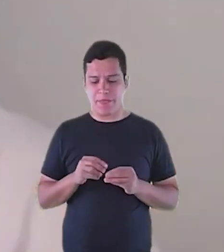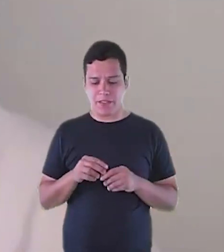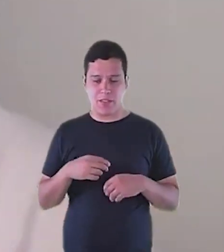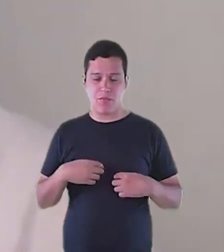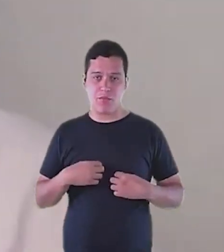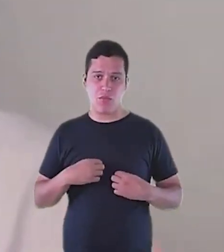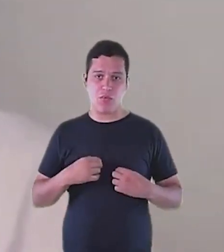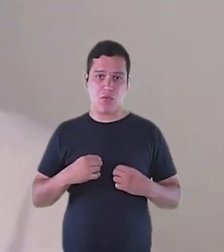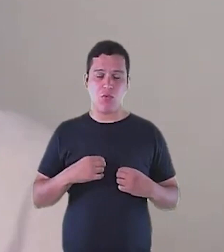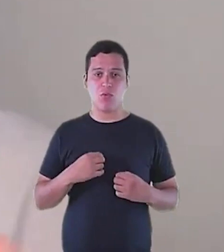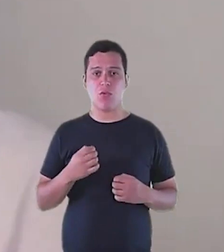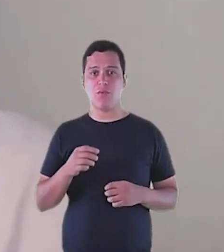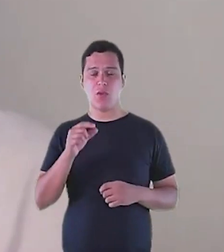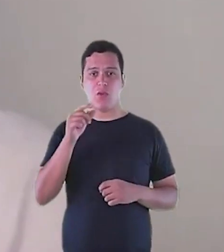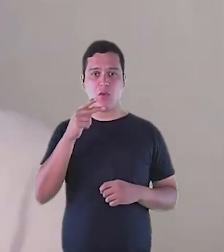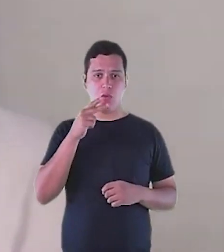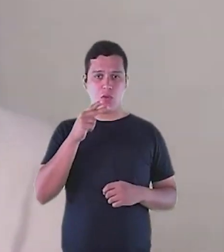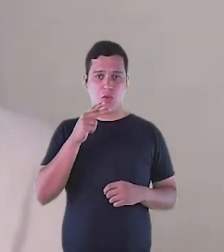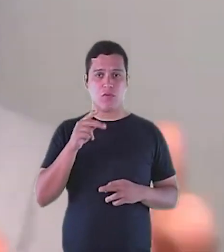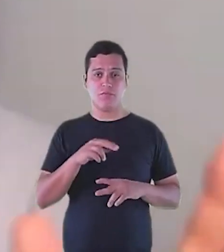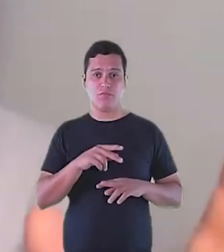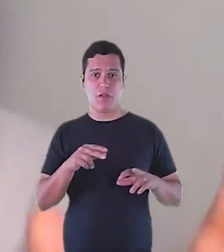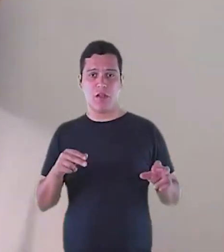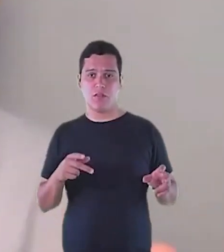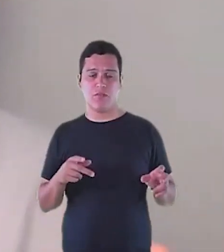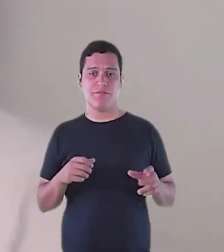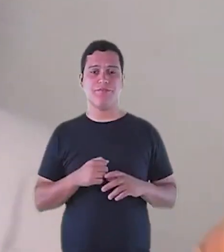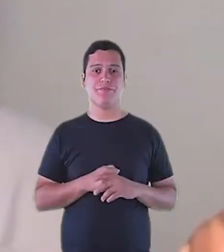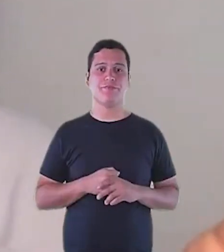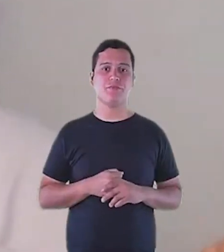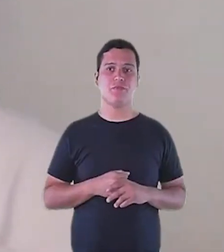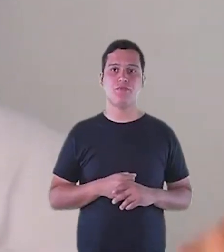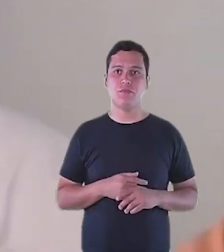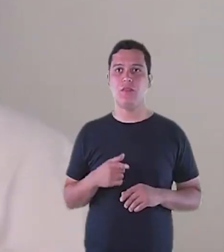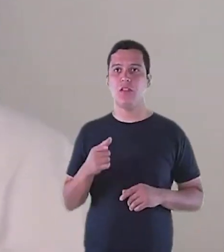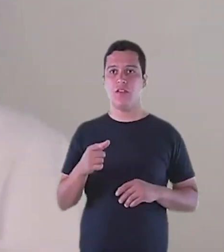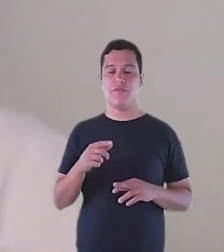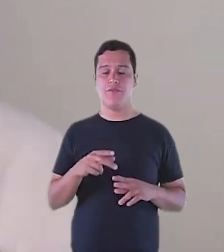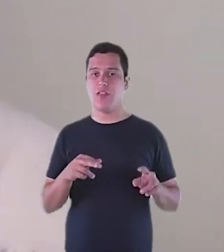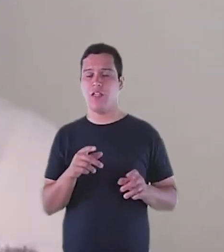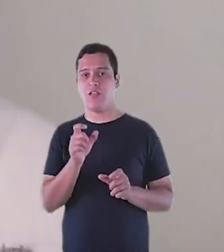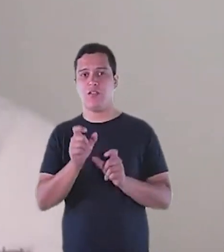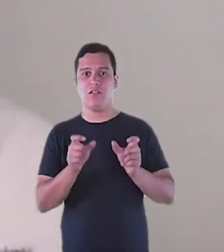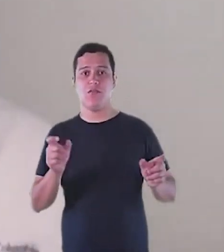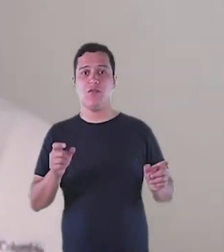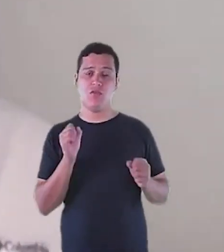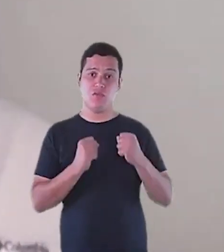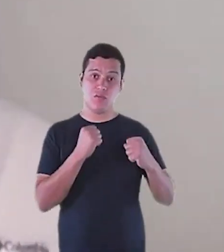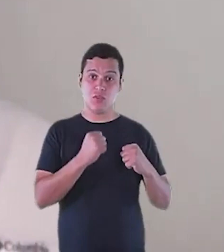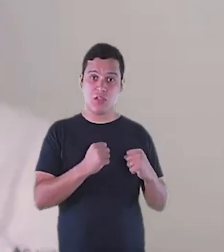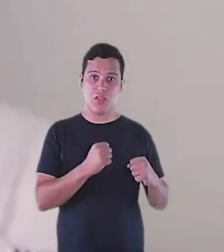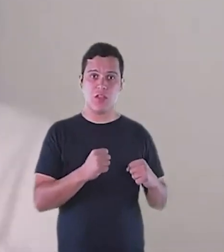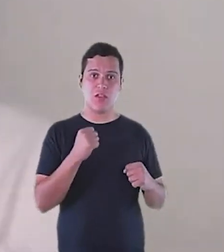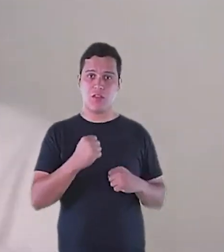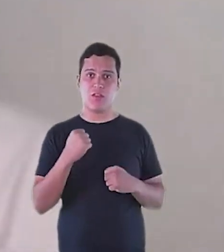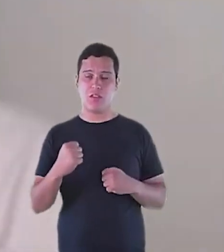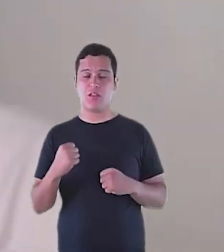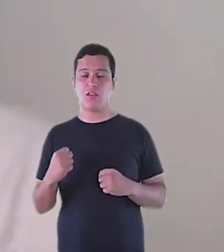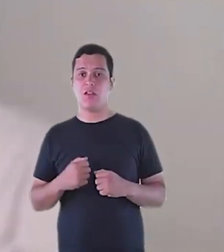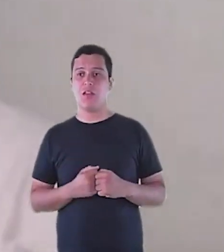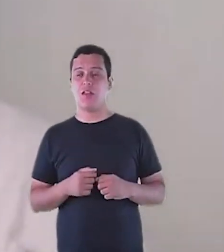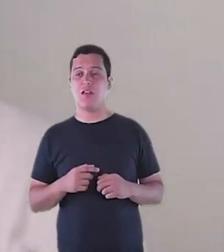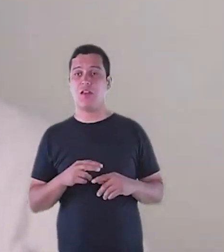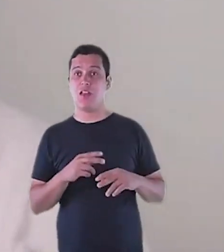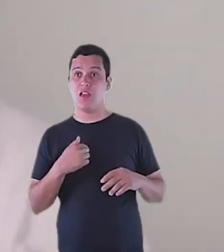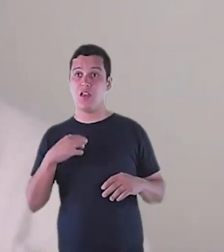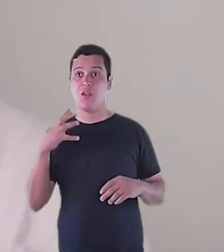tabaco, carne de charque e assim por diante. Um massacre que eu diria que continua até hoje, né? Esse massacre